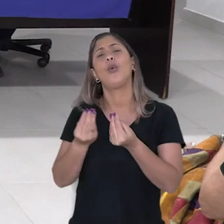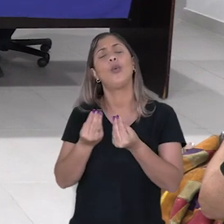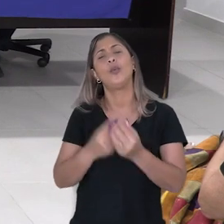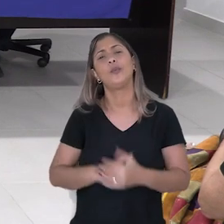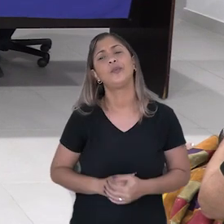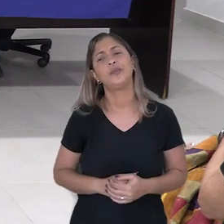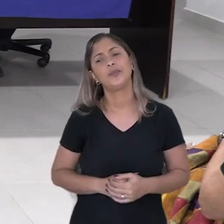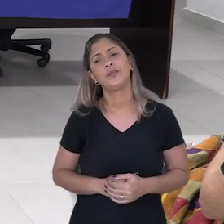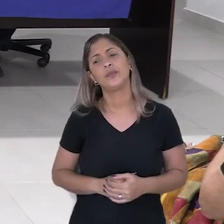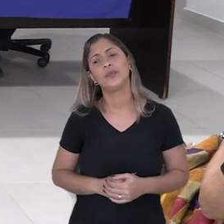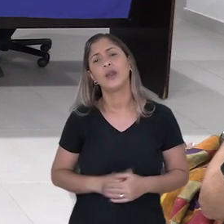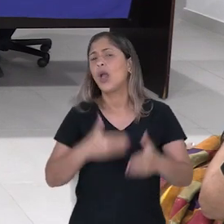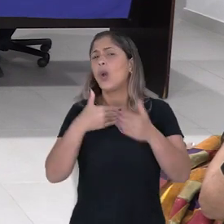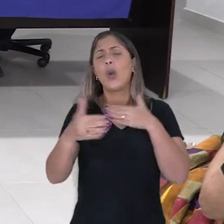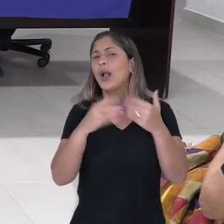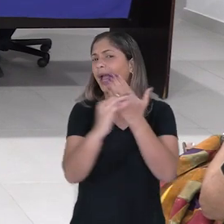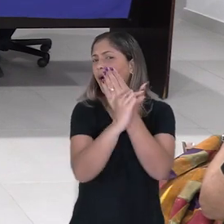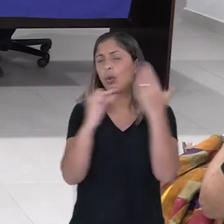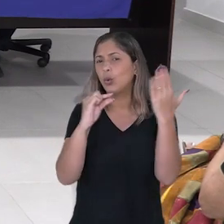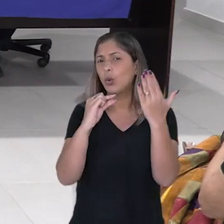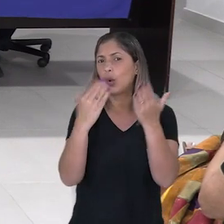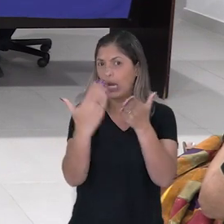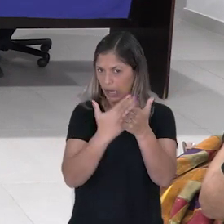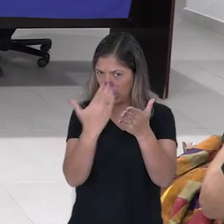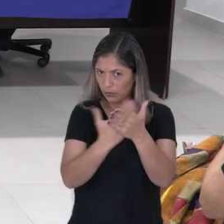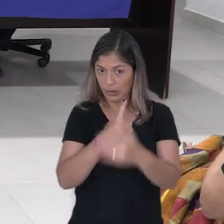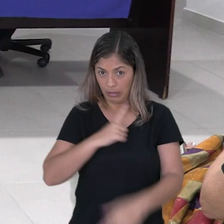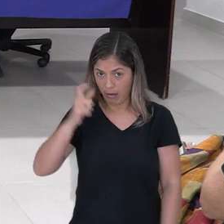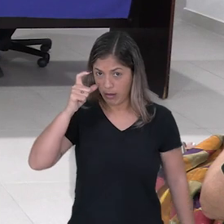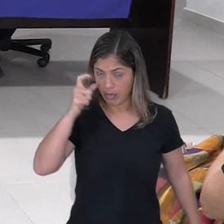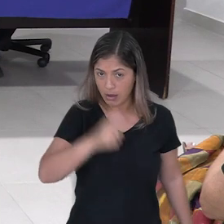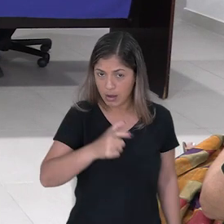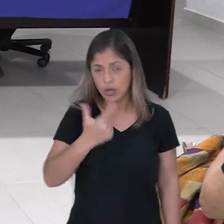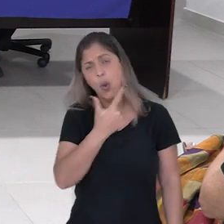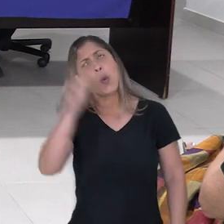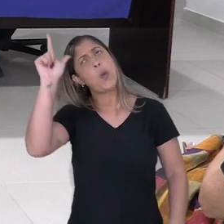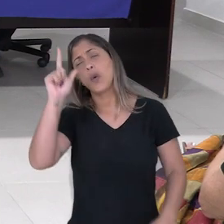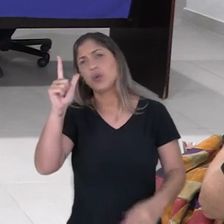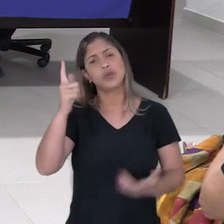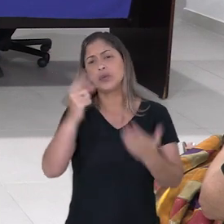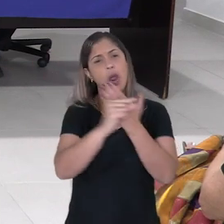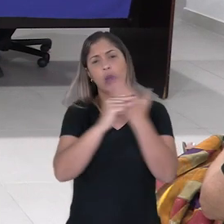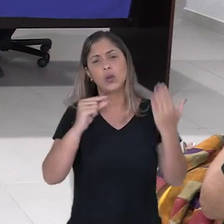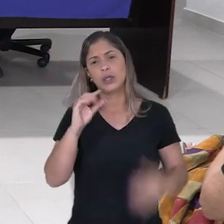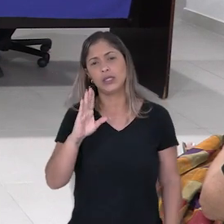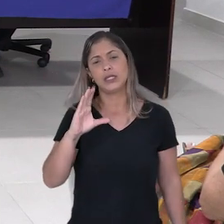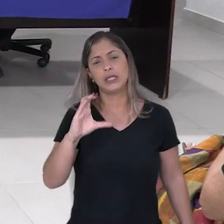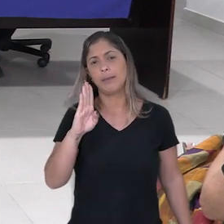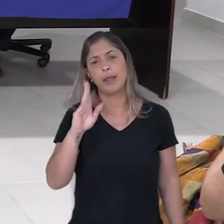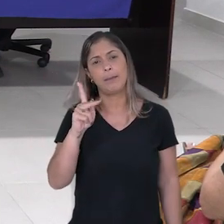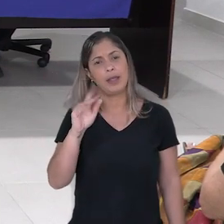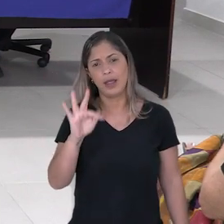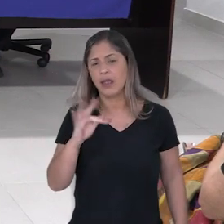como qualquer autor de livro que tenha interesse, outros autores do CBPF, outros